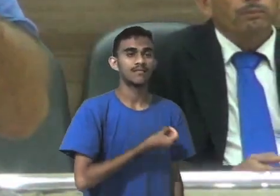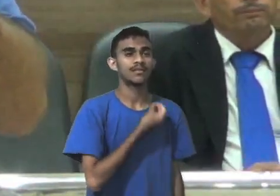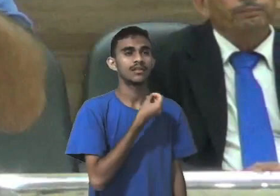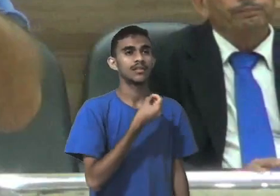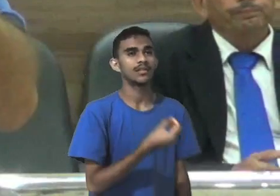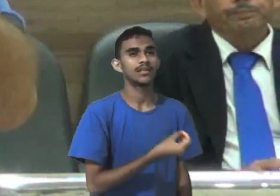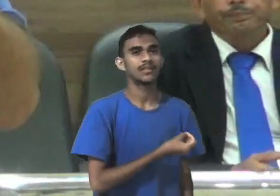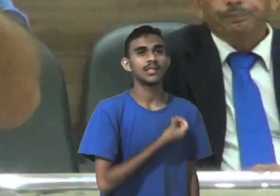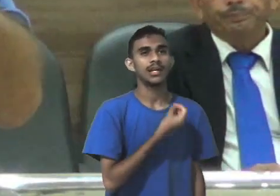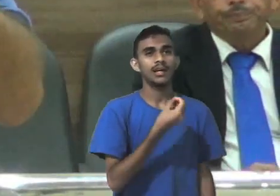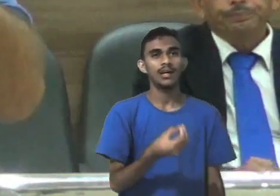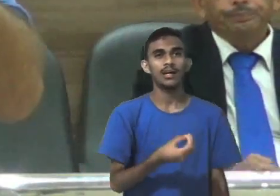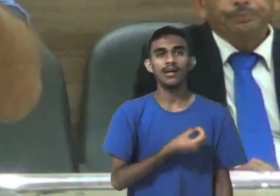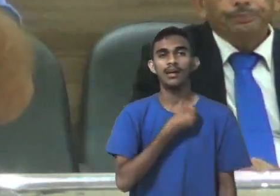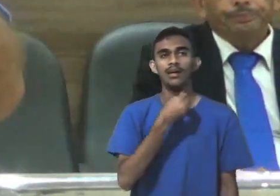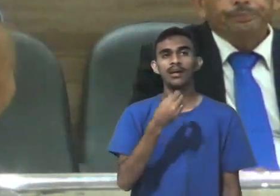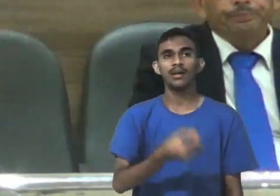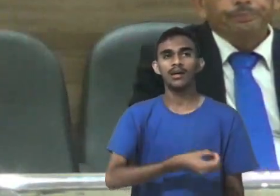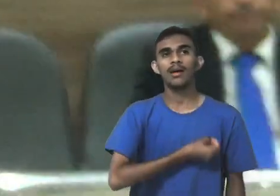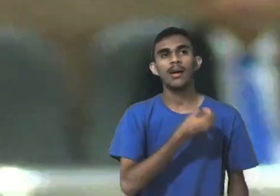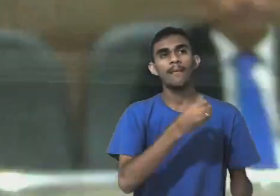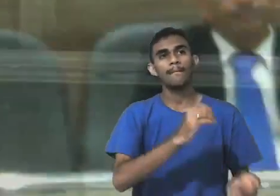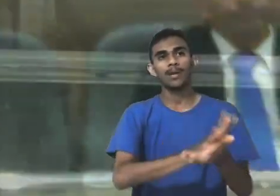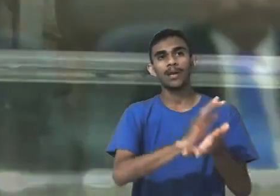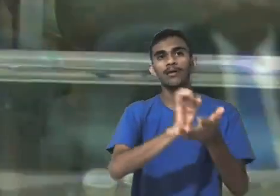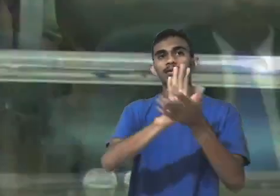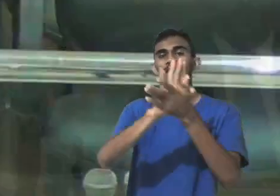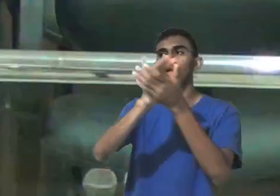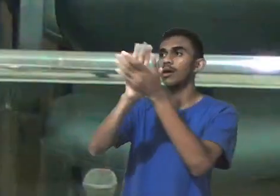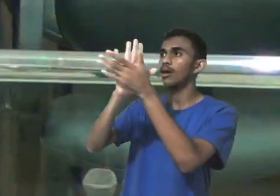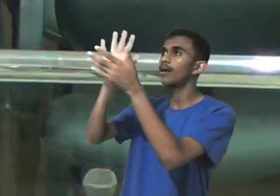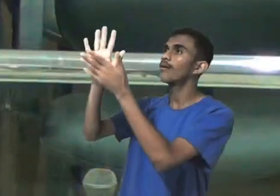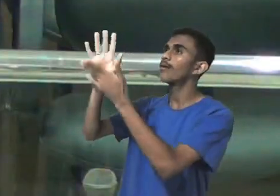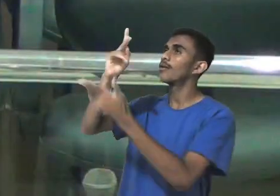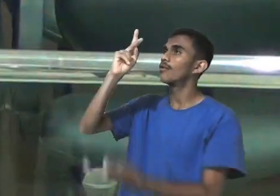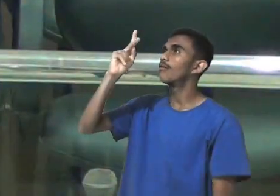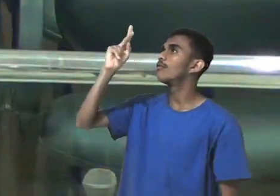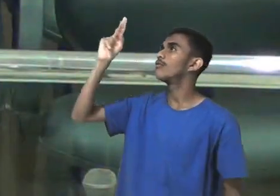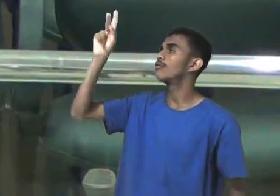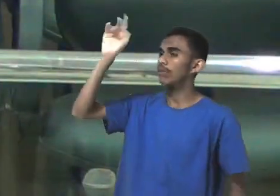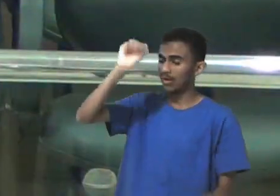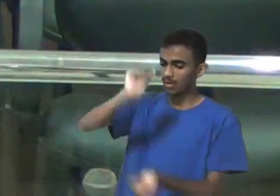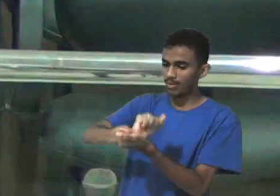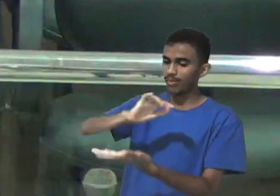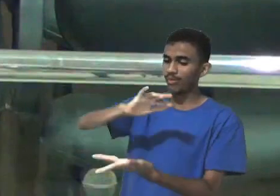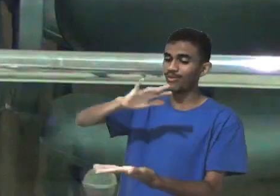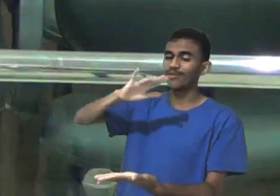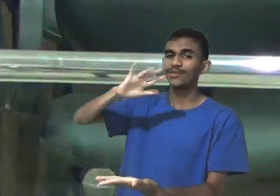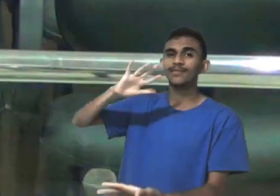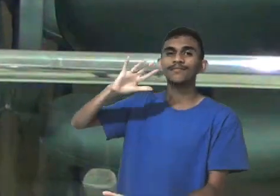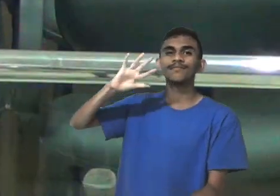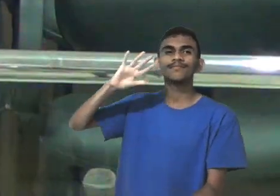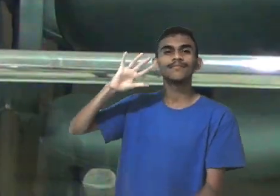Minha vida é para o teu